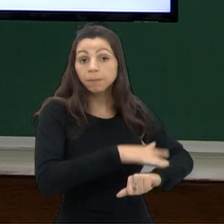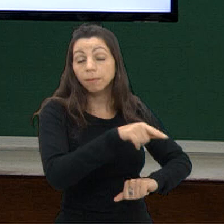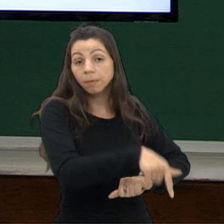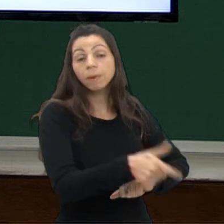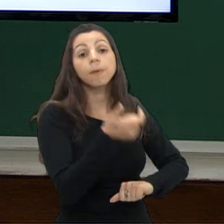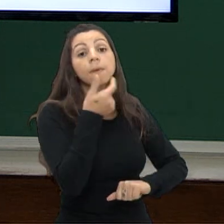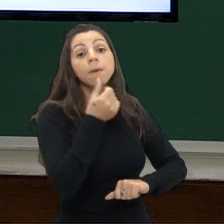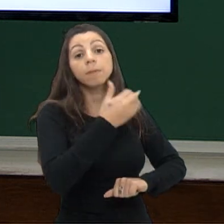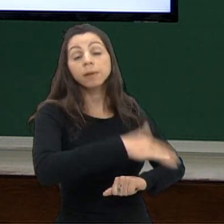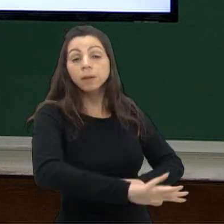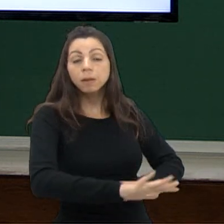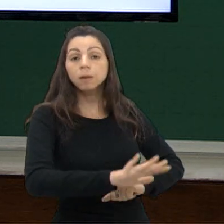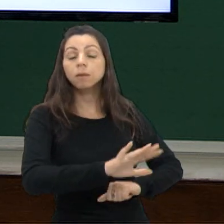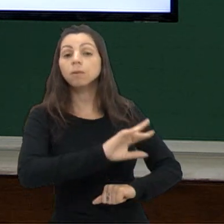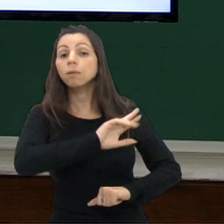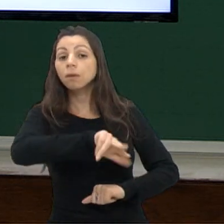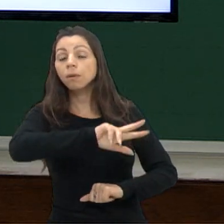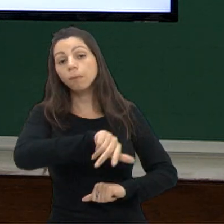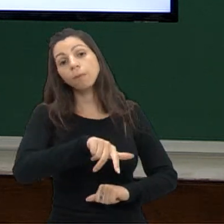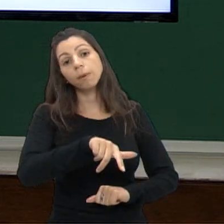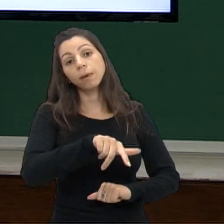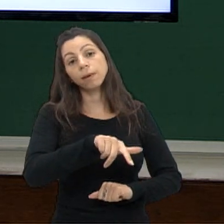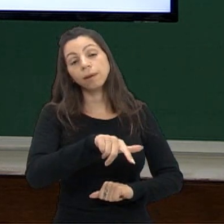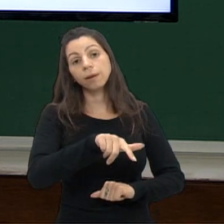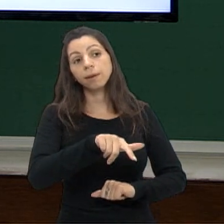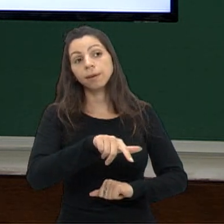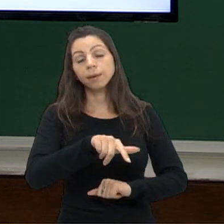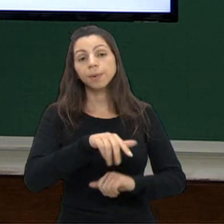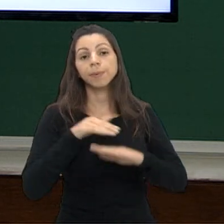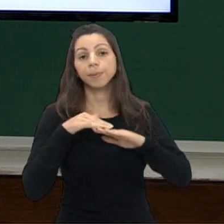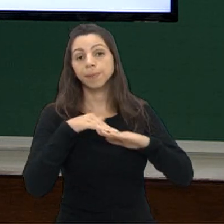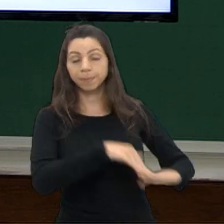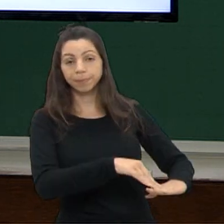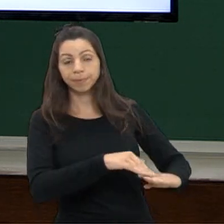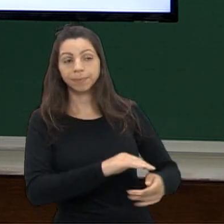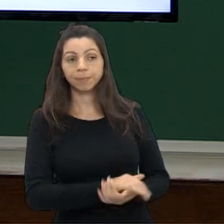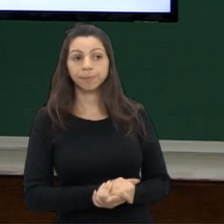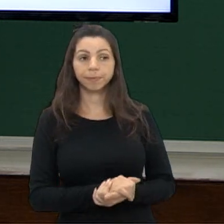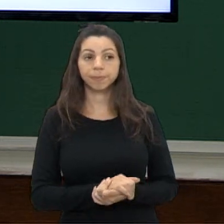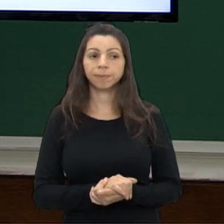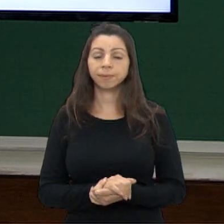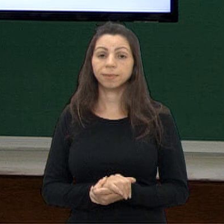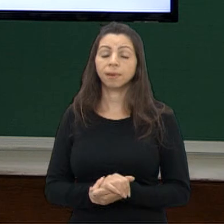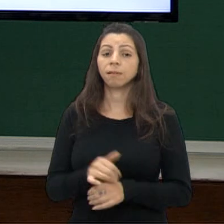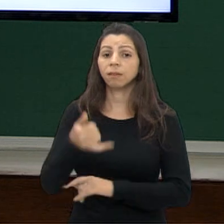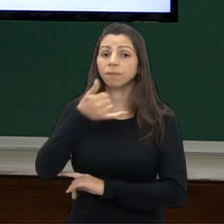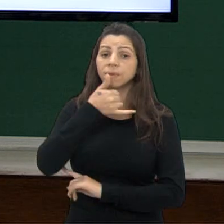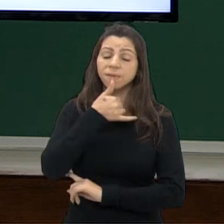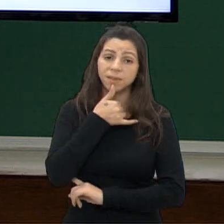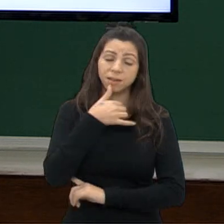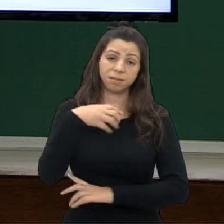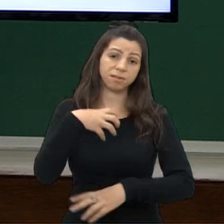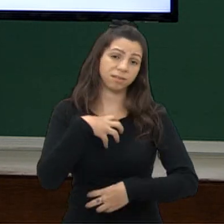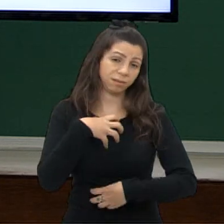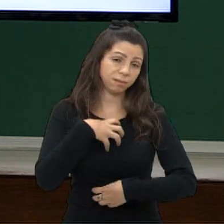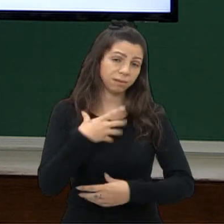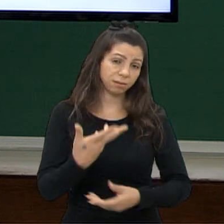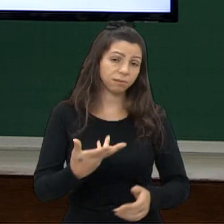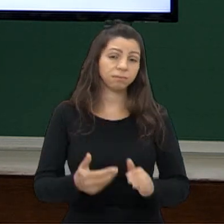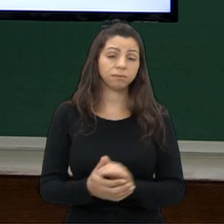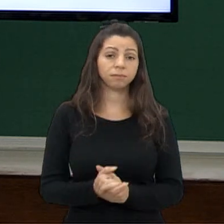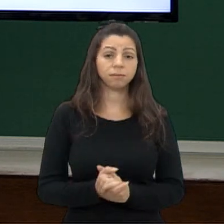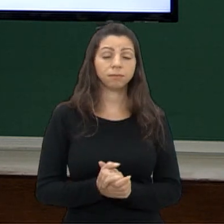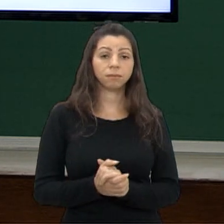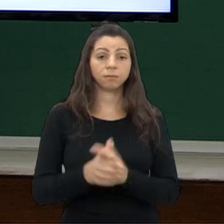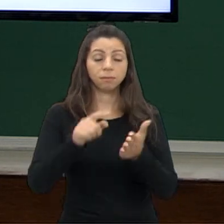assim, se sentindo infeliz, então ele não tinha alegria e também estava desanimado, mas não humilhado. Então a